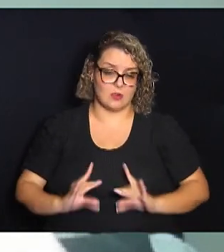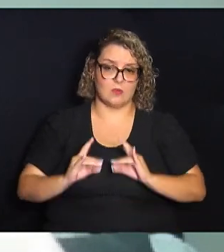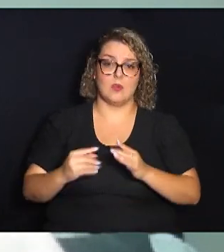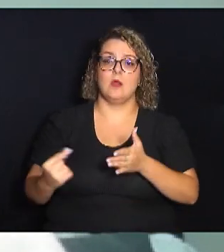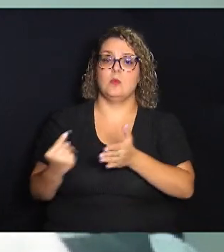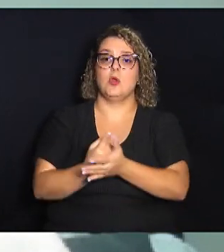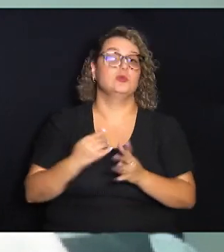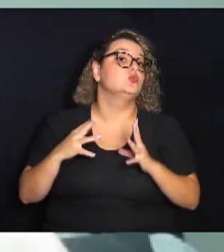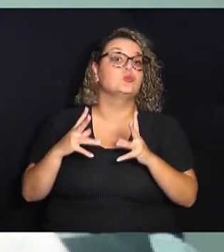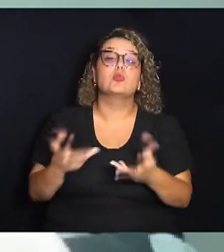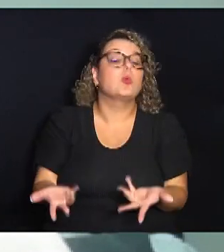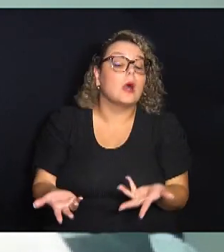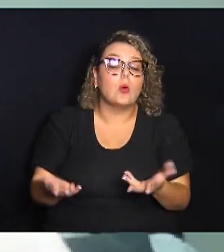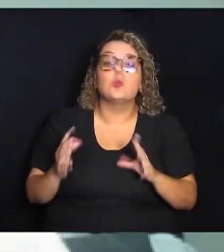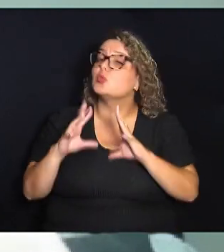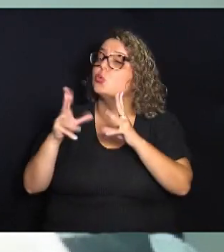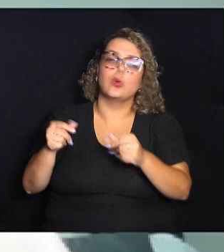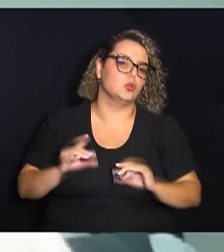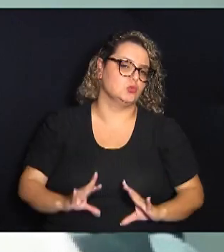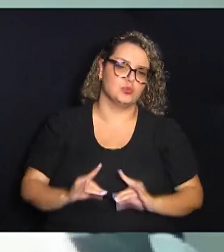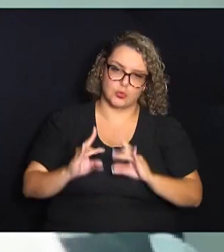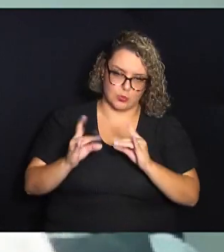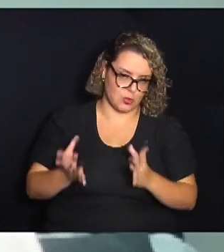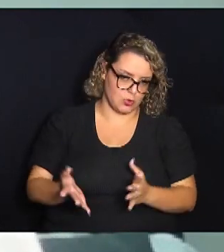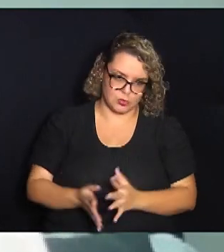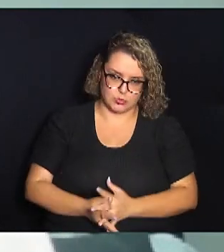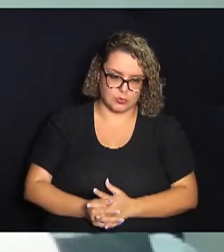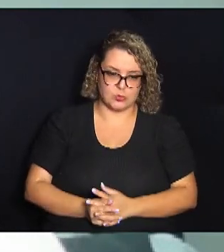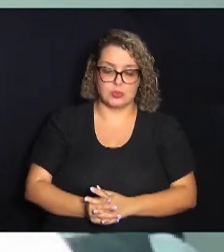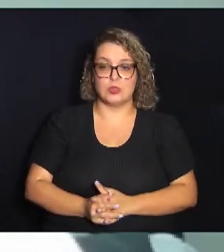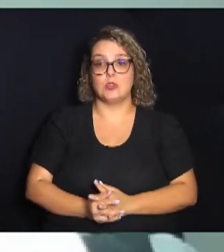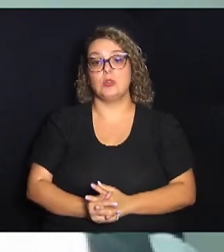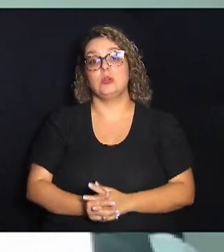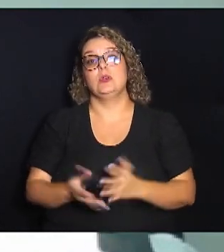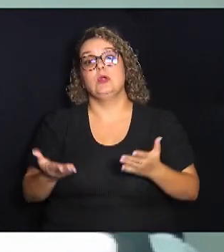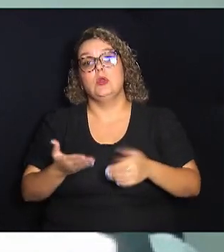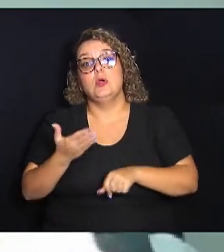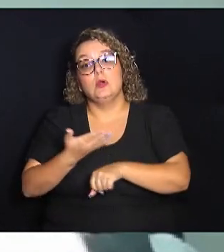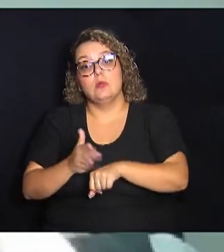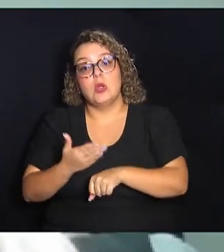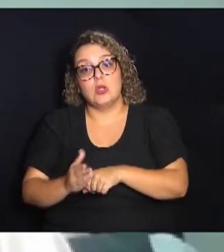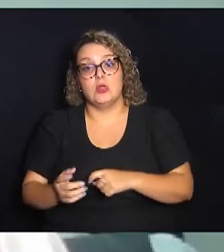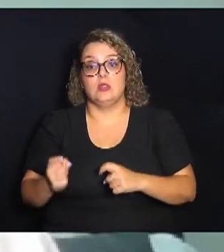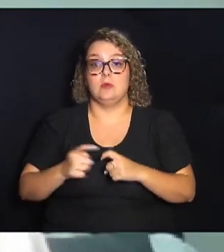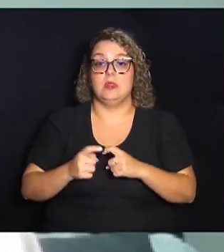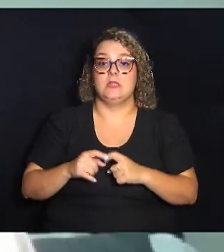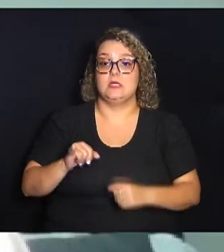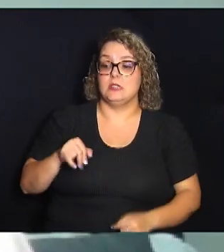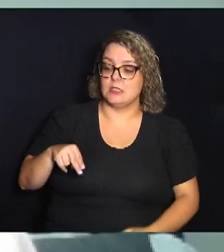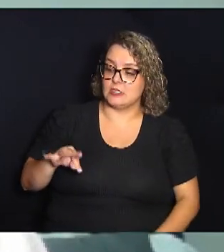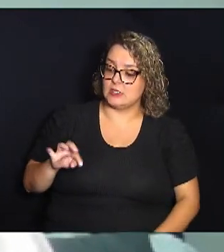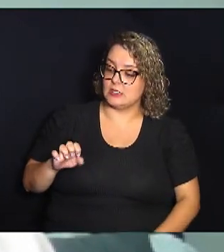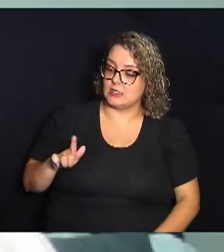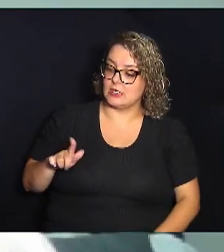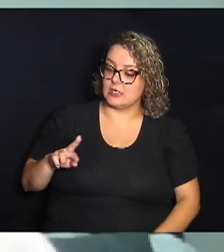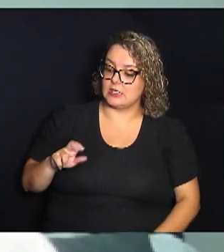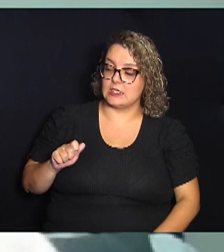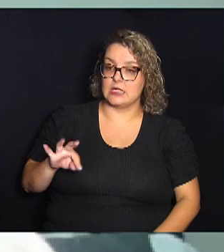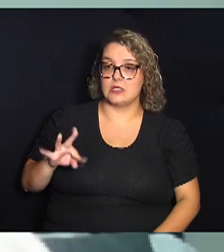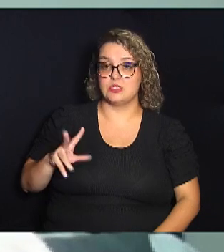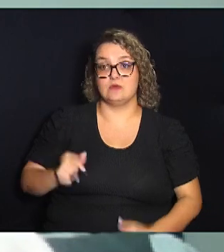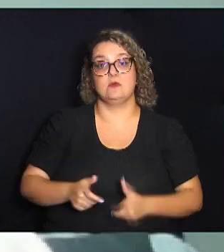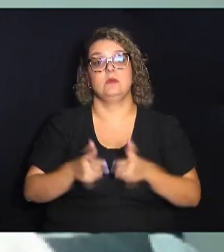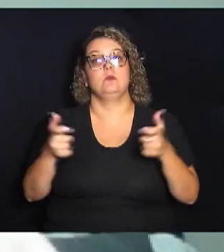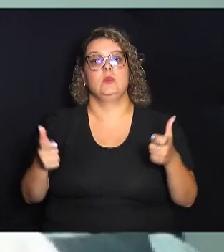quais? Todos os hormônios. Então, hoje, a prática da medicina integrativa, ela cresceu muito, né? Hoje a